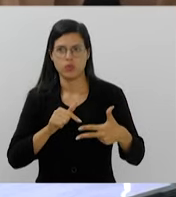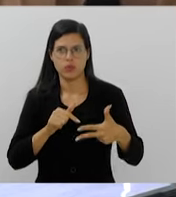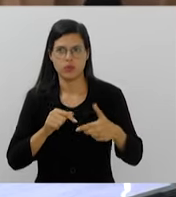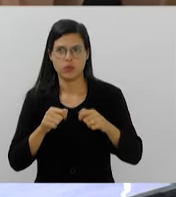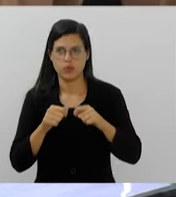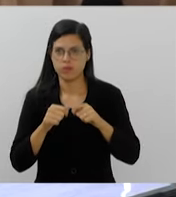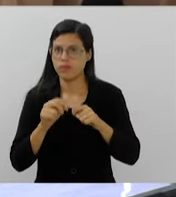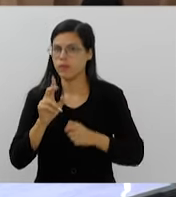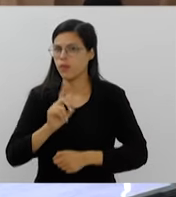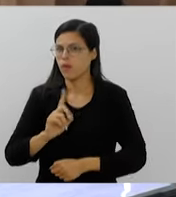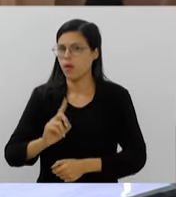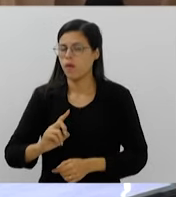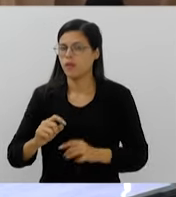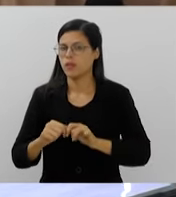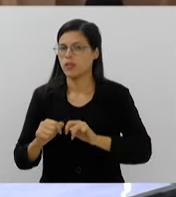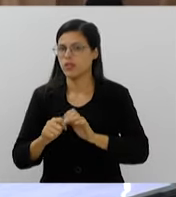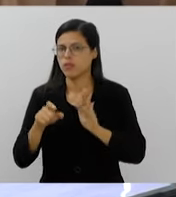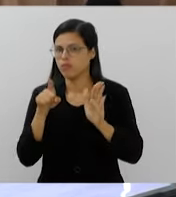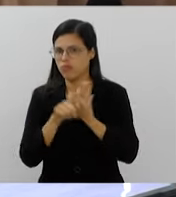em folha